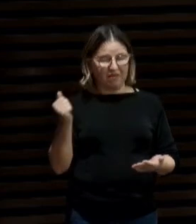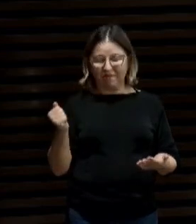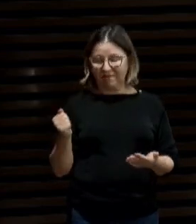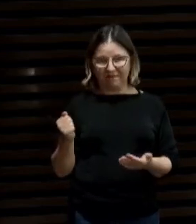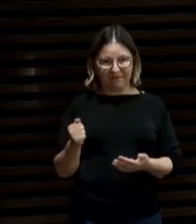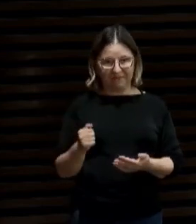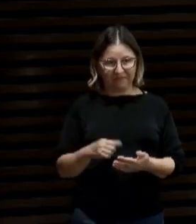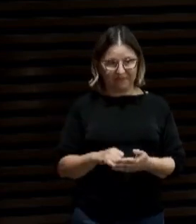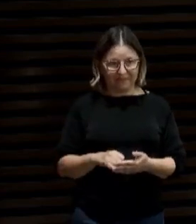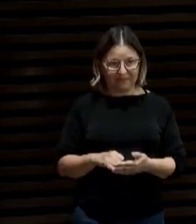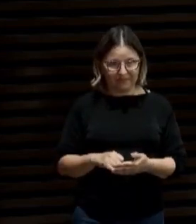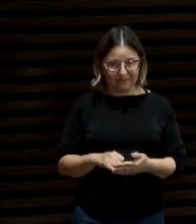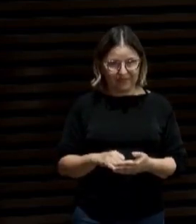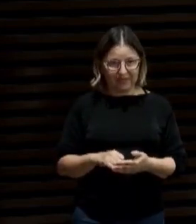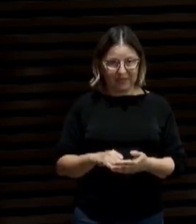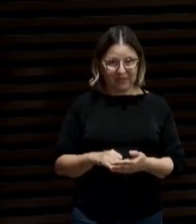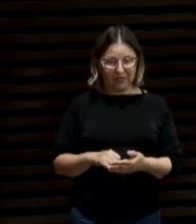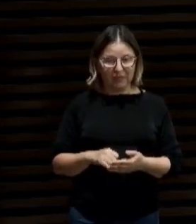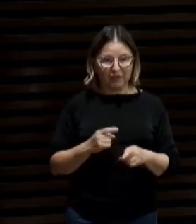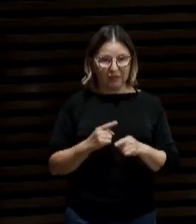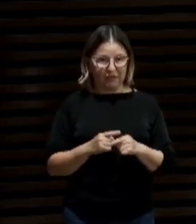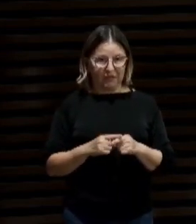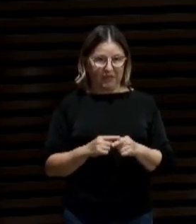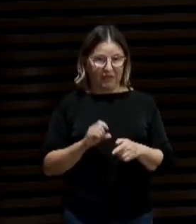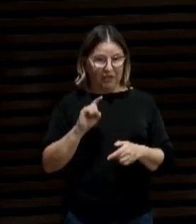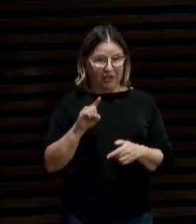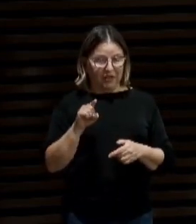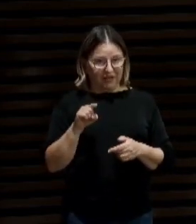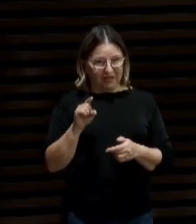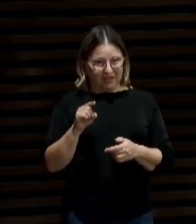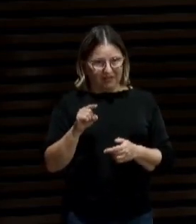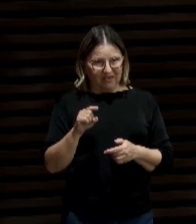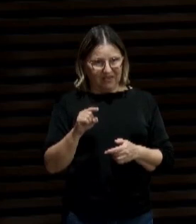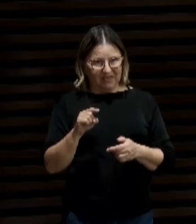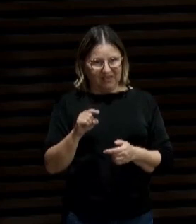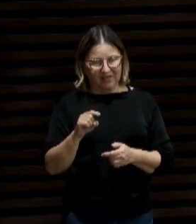Se você nutrir essa expectativa, você vai se frustrar. E você não vai aguentar.